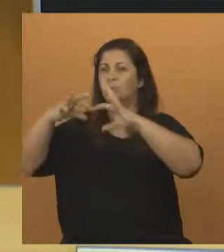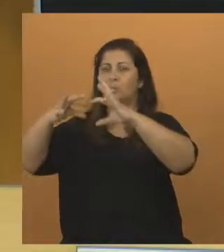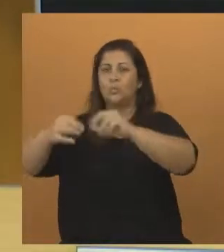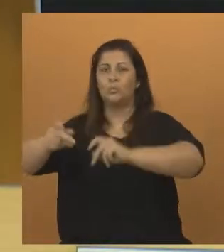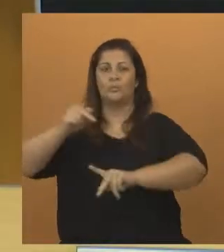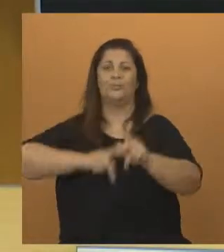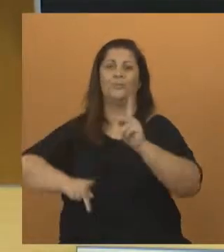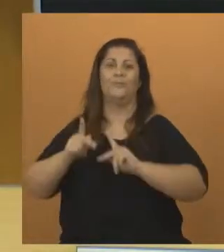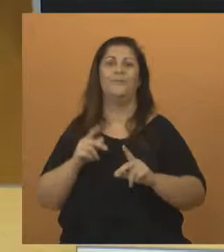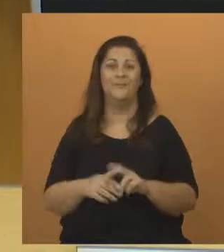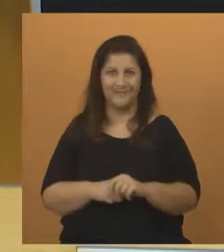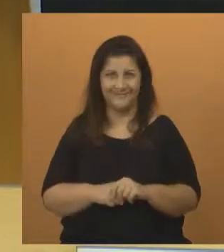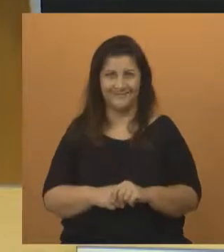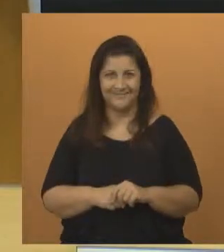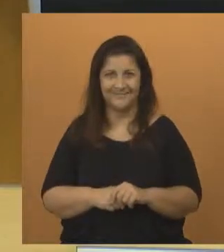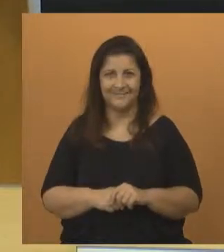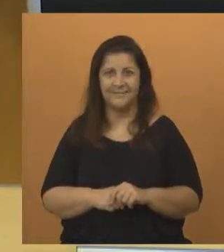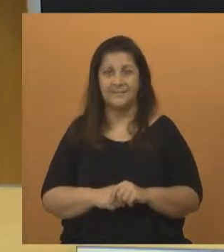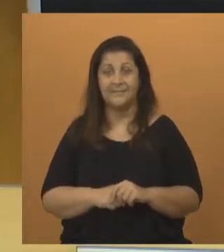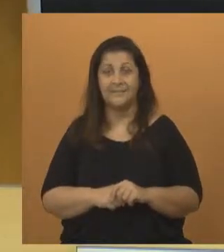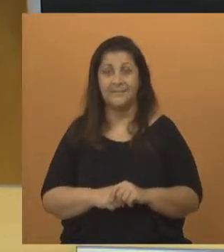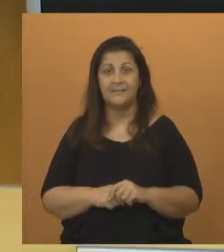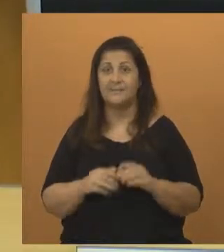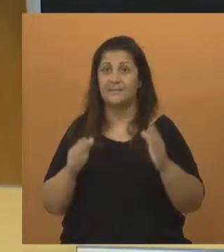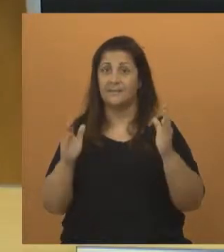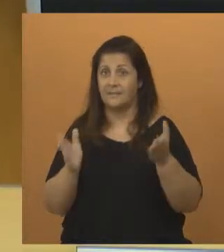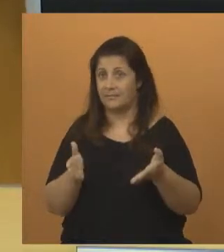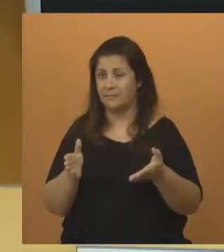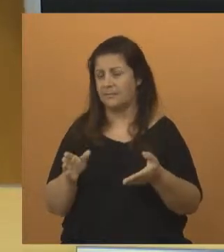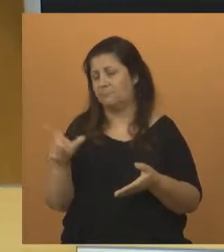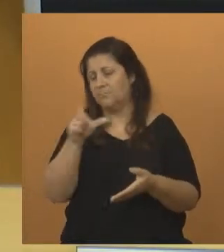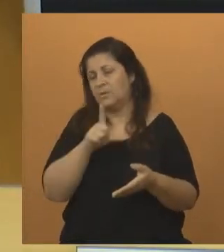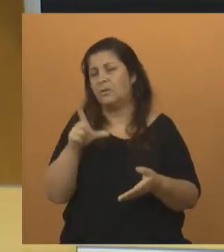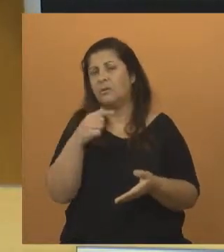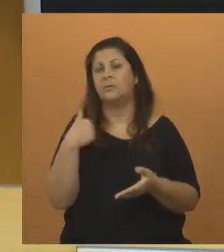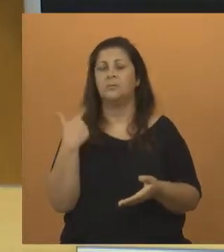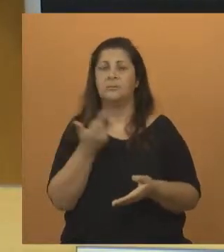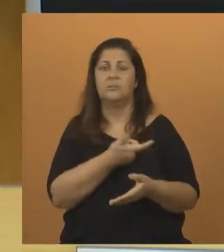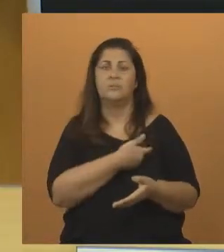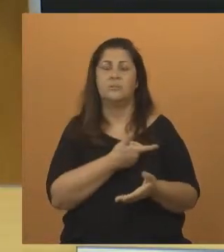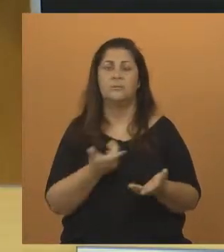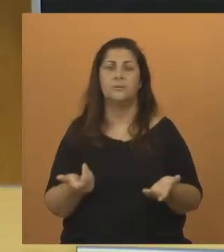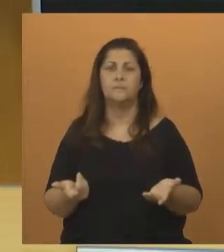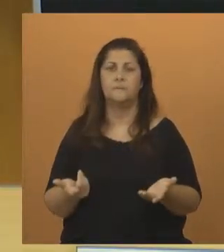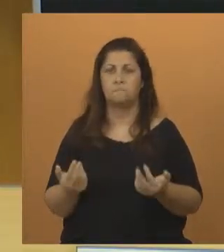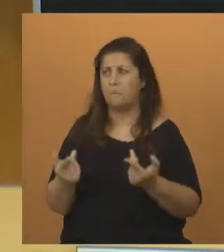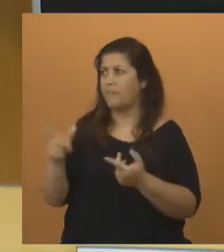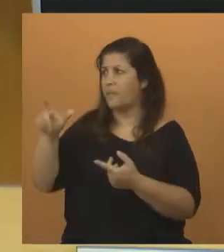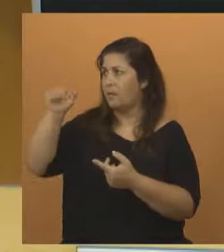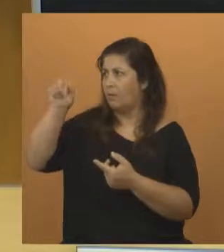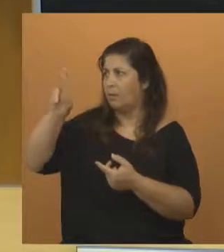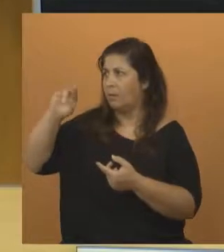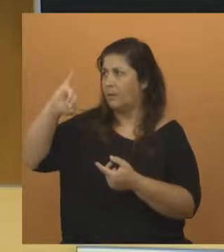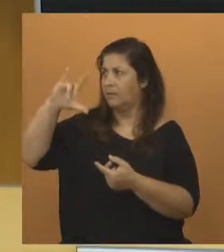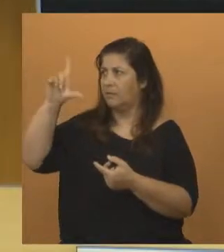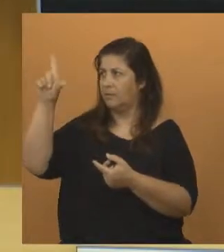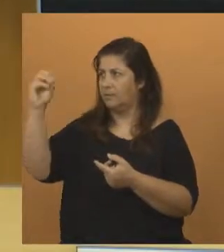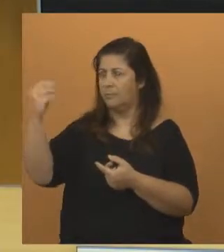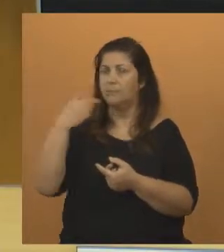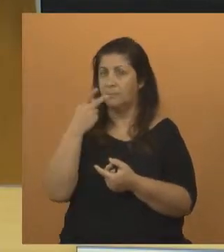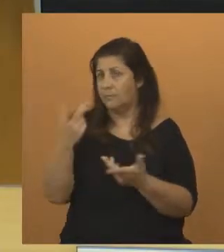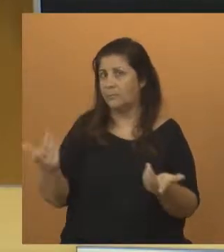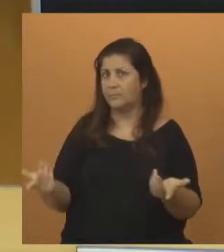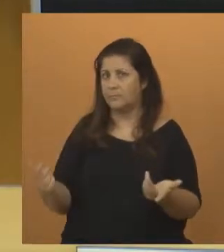sem extinção da cidade de Jacareí. E agora, lógico, a gente também, aí a gente, que nem o Arildo comentou, que a gente